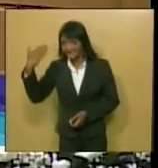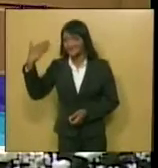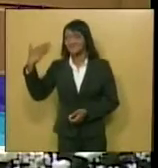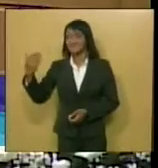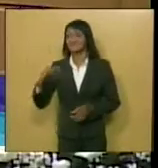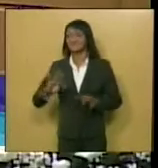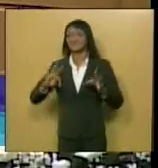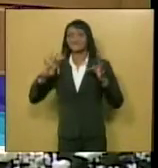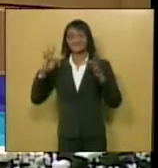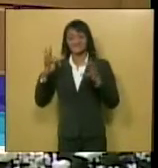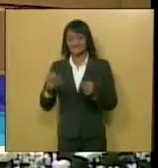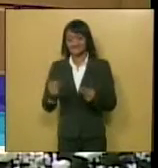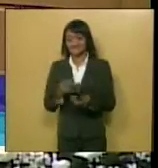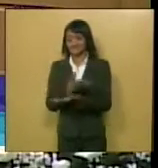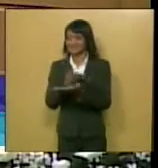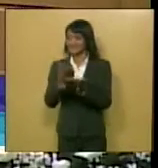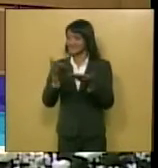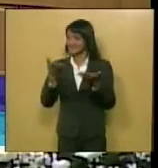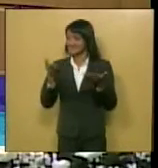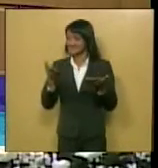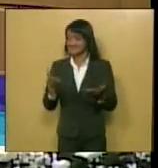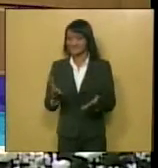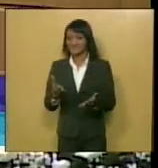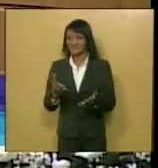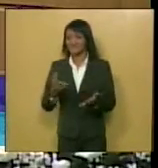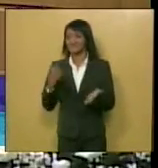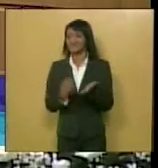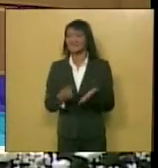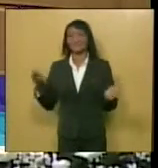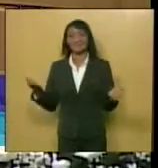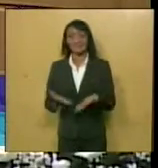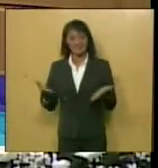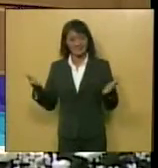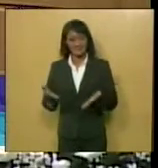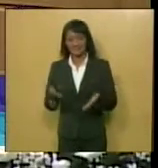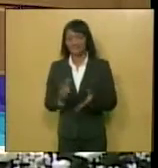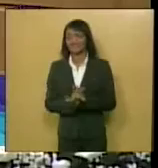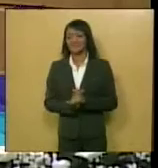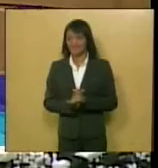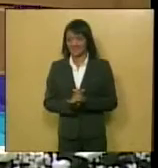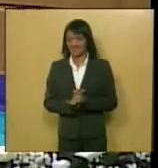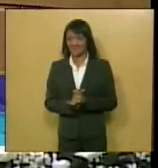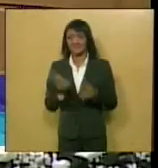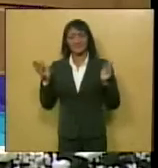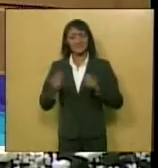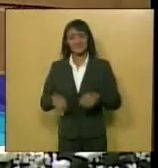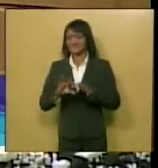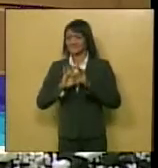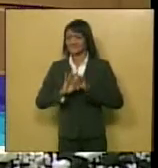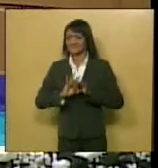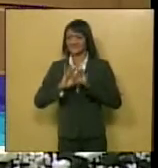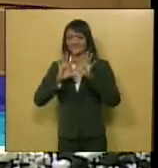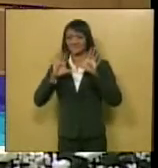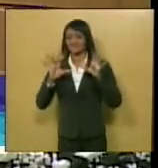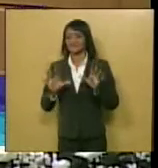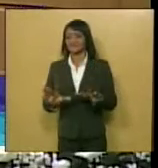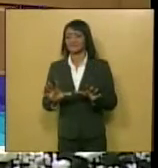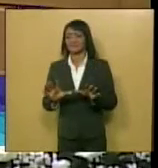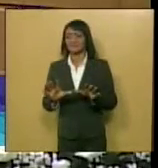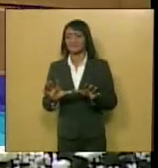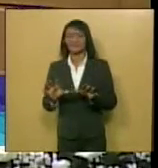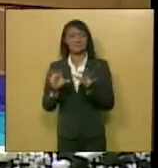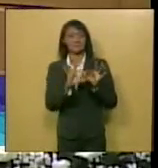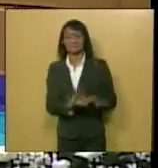nossos pares com quem contamos nesta casa e que se prontificaram em